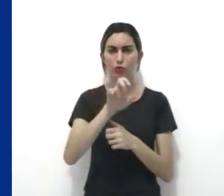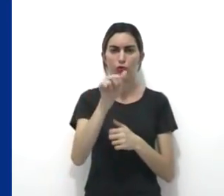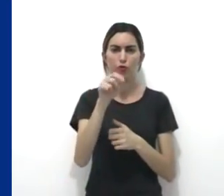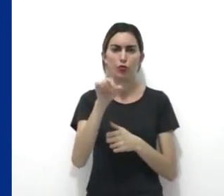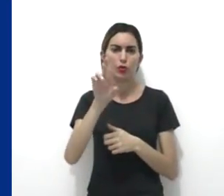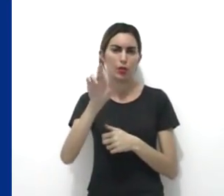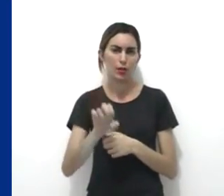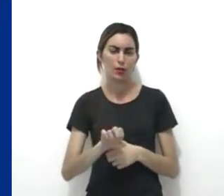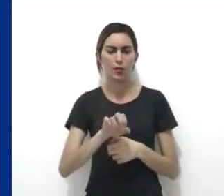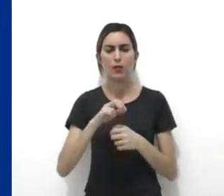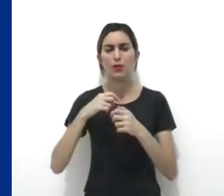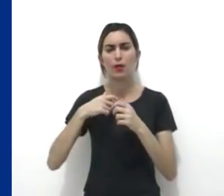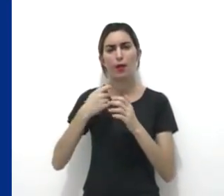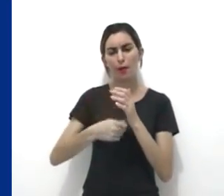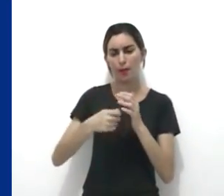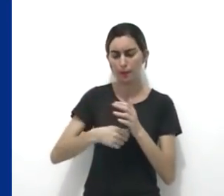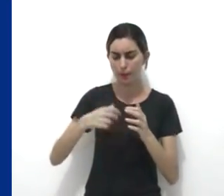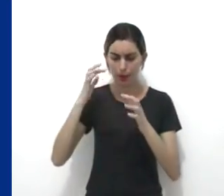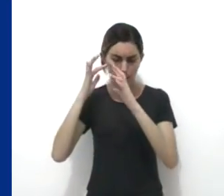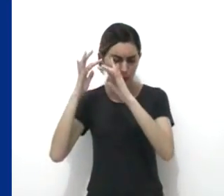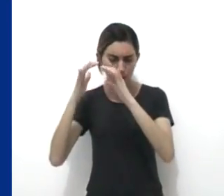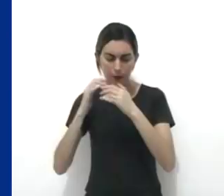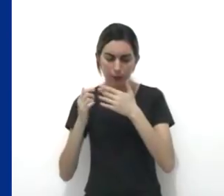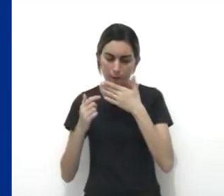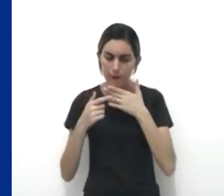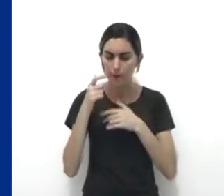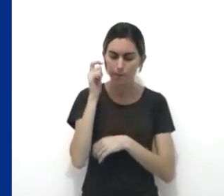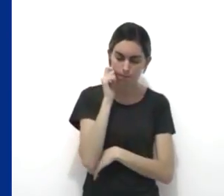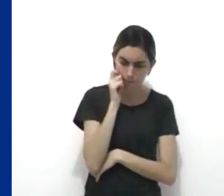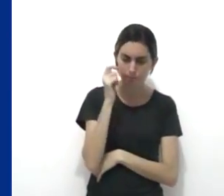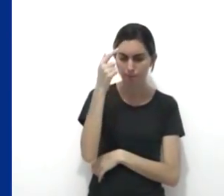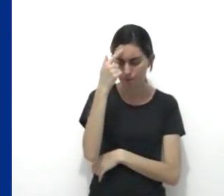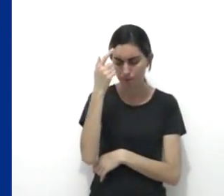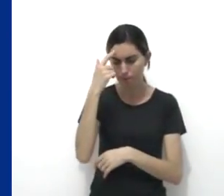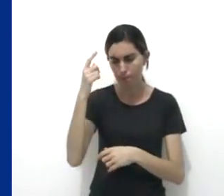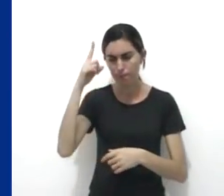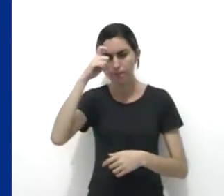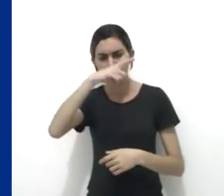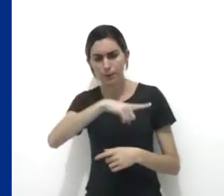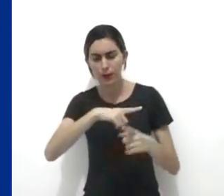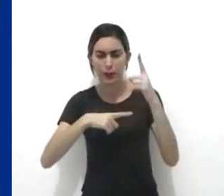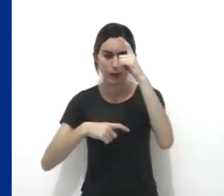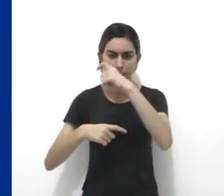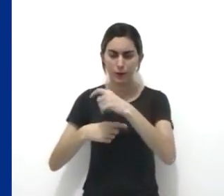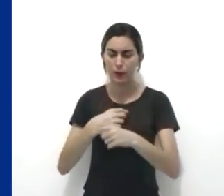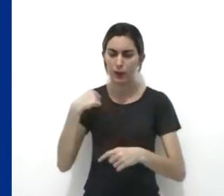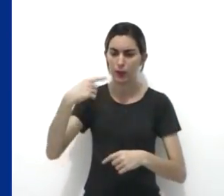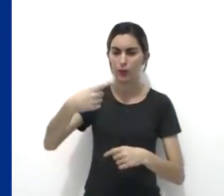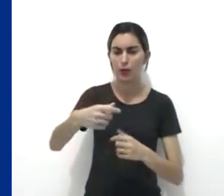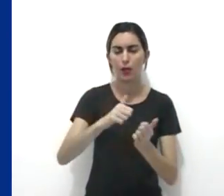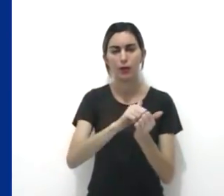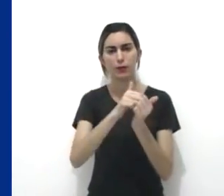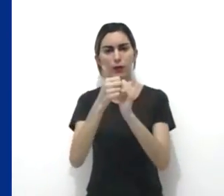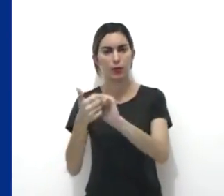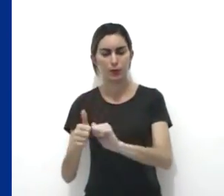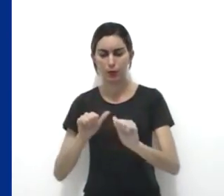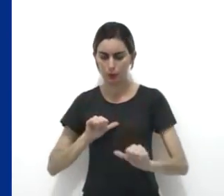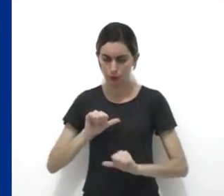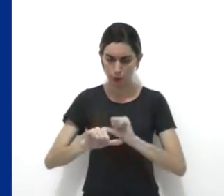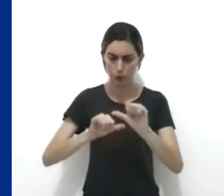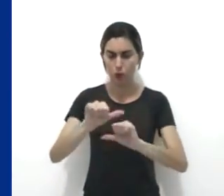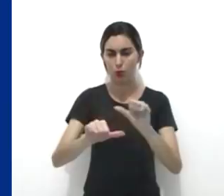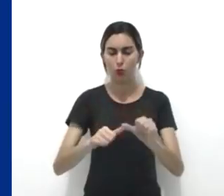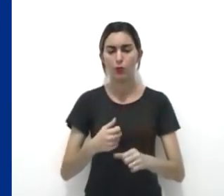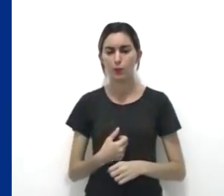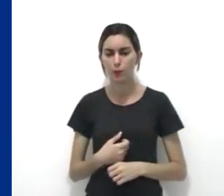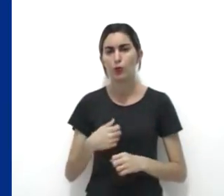xadrez, trabalhamos a resiliência, que é a capacidade do indivíduo lidar com as dificuldades diárias, adaptando-se a